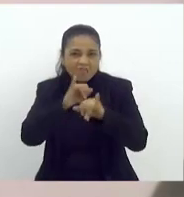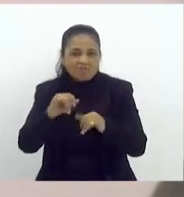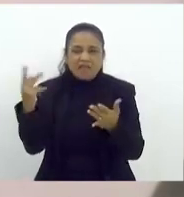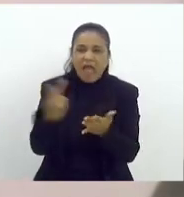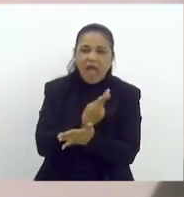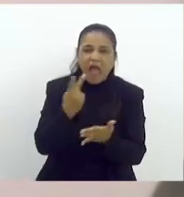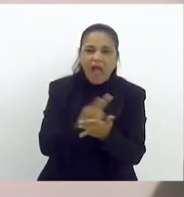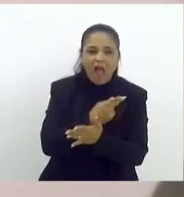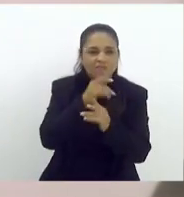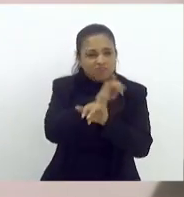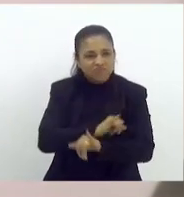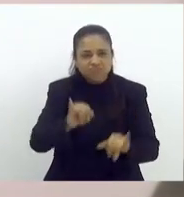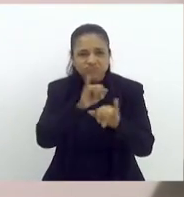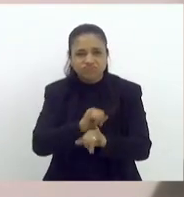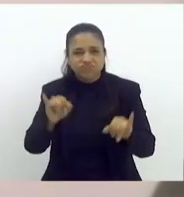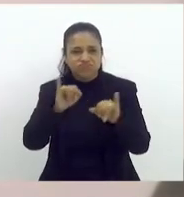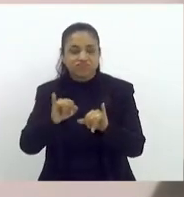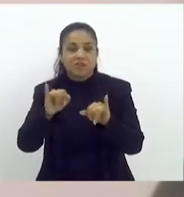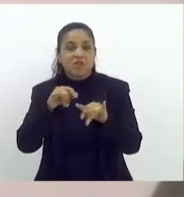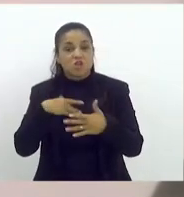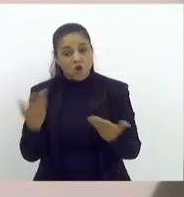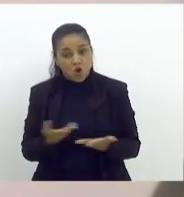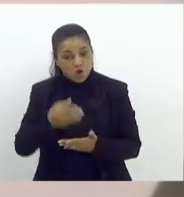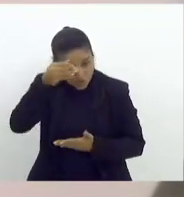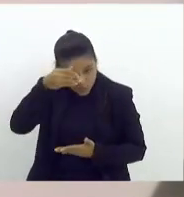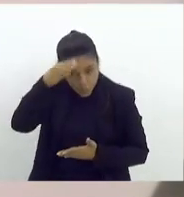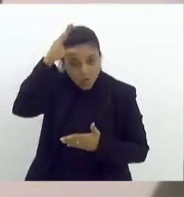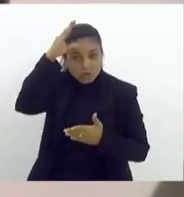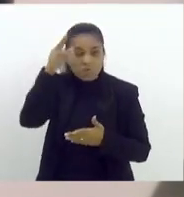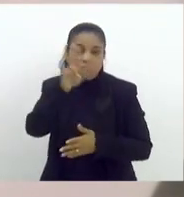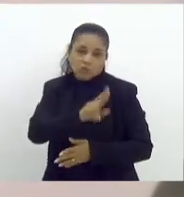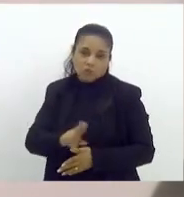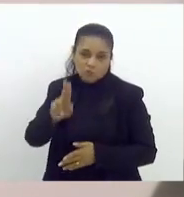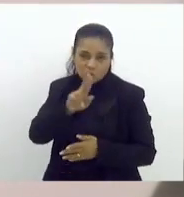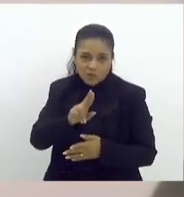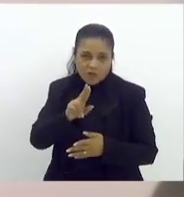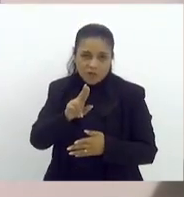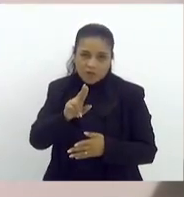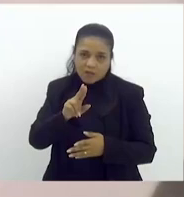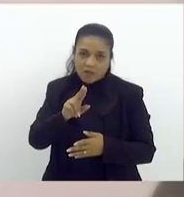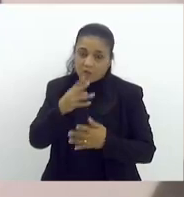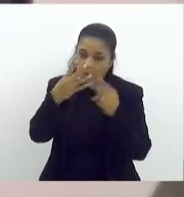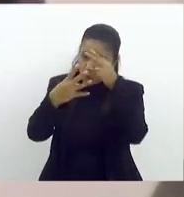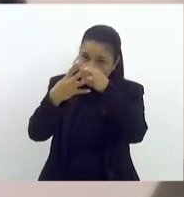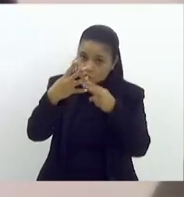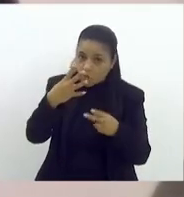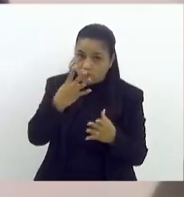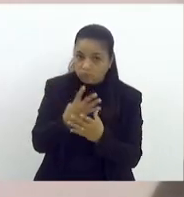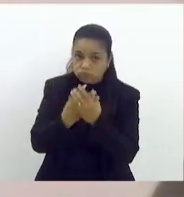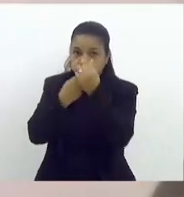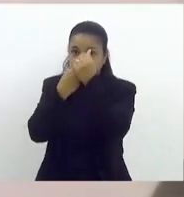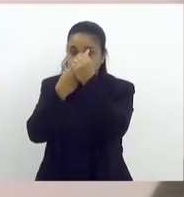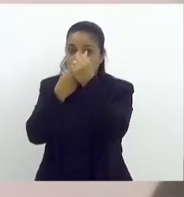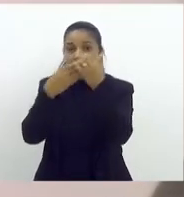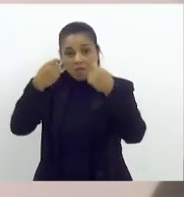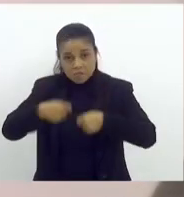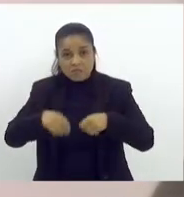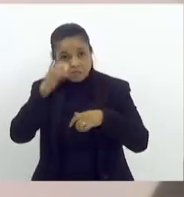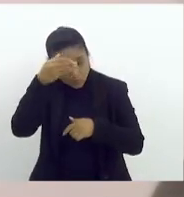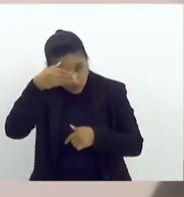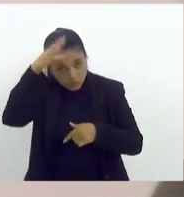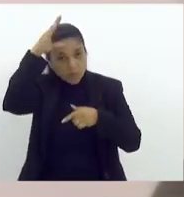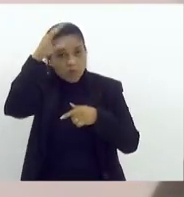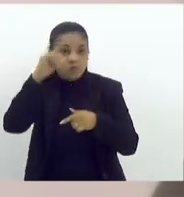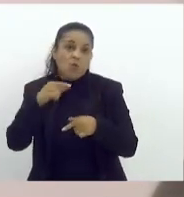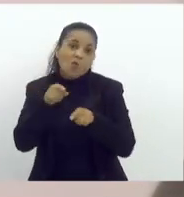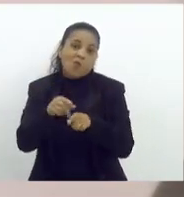então é importante a gente que tá aqui hoje usar o conhecimento porque aquilo a gente não consegue usar os quatro elementos sem o conhecimento mas o conhecimento consegue ser dado sozinho